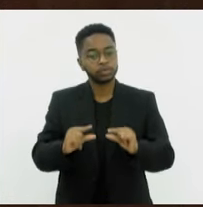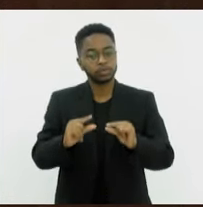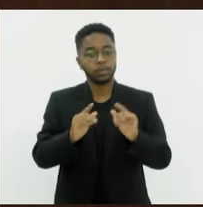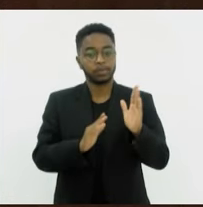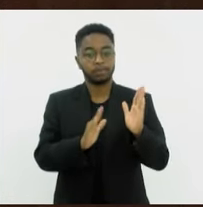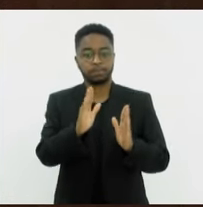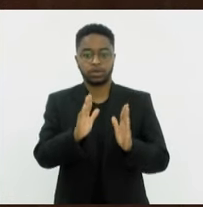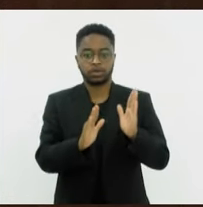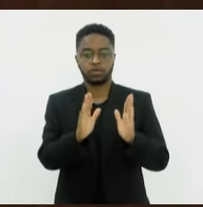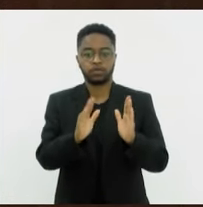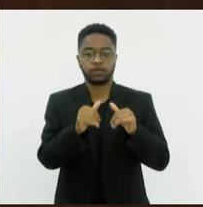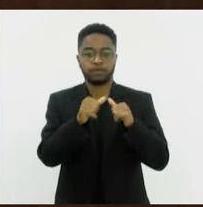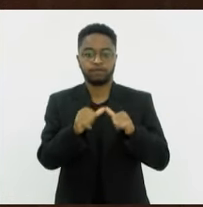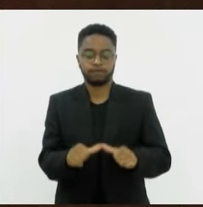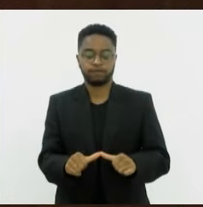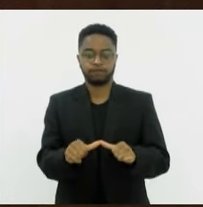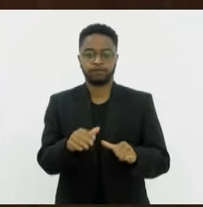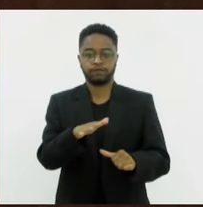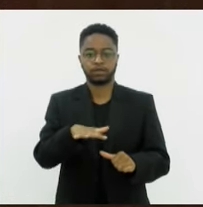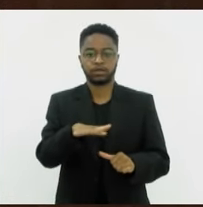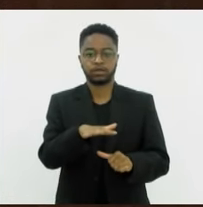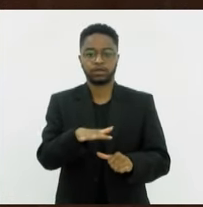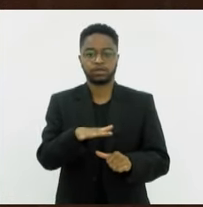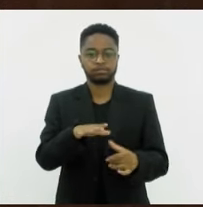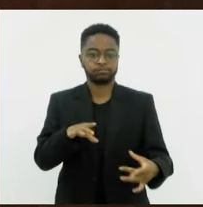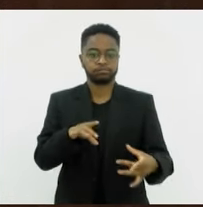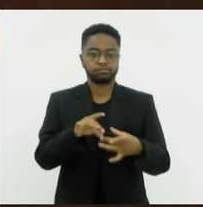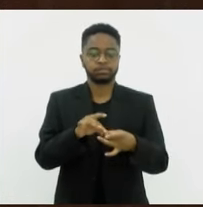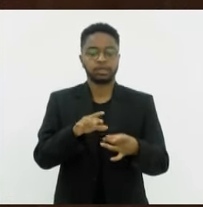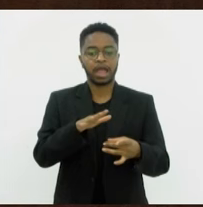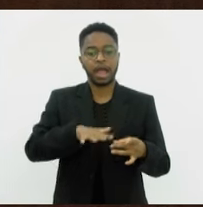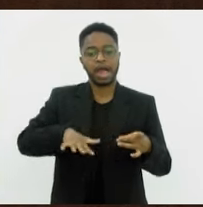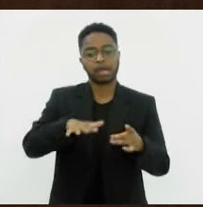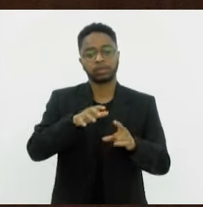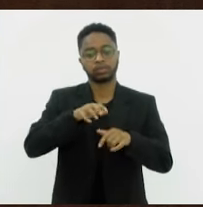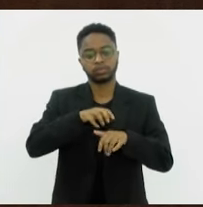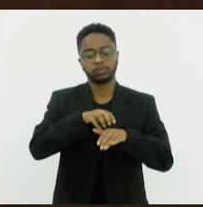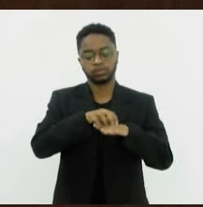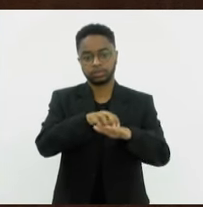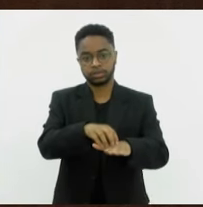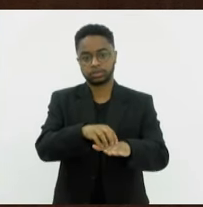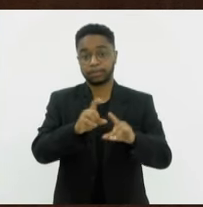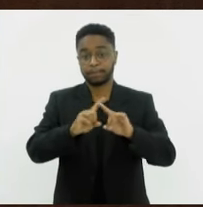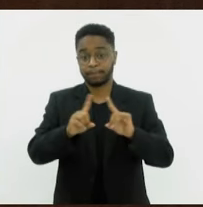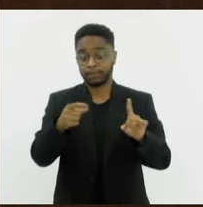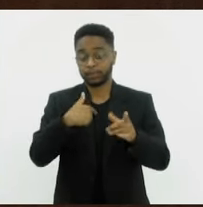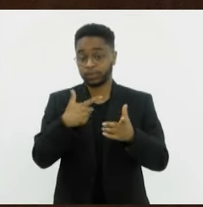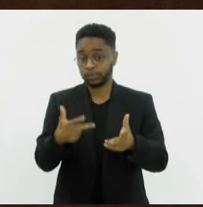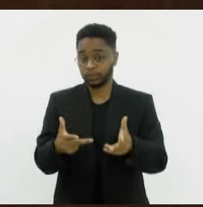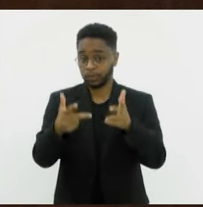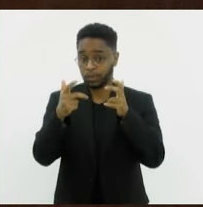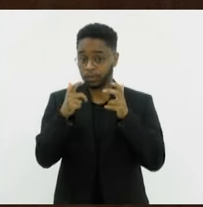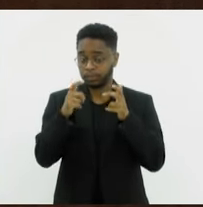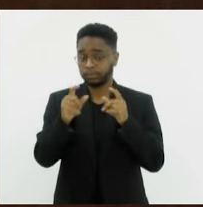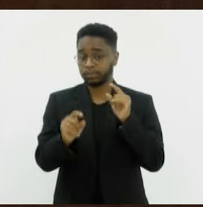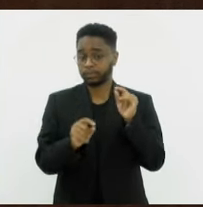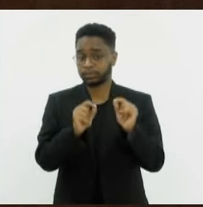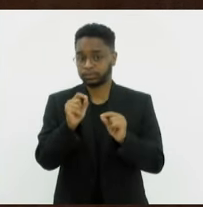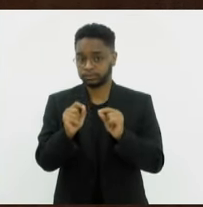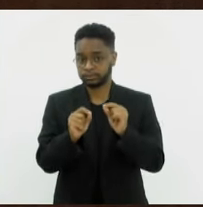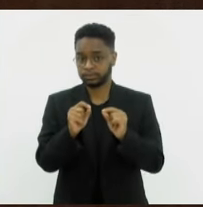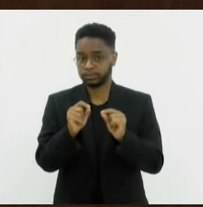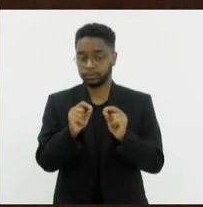dele perfeito com relação a isso. Mas eu vejo, deputado, que